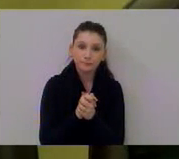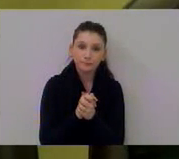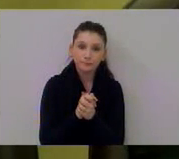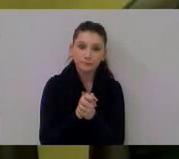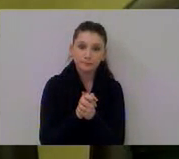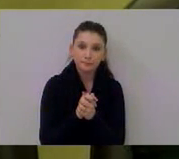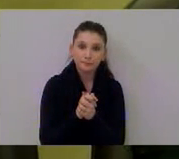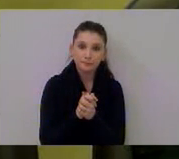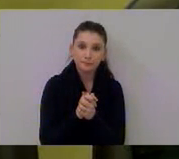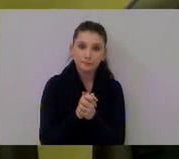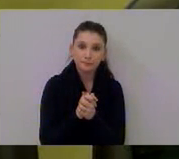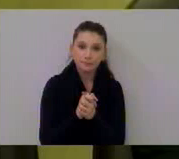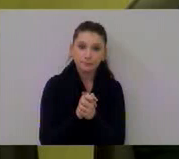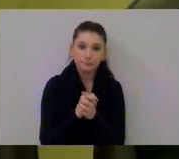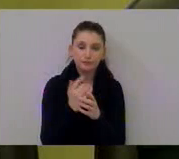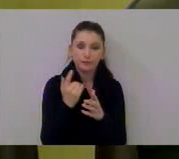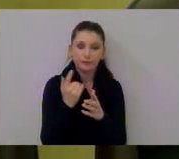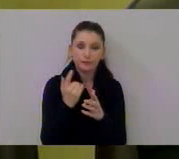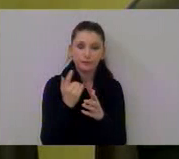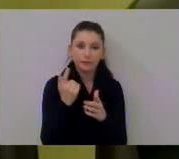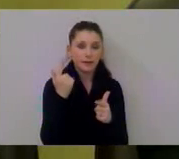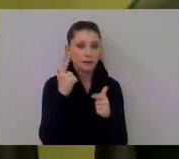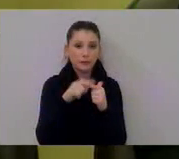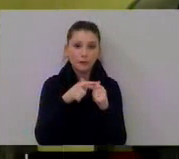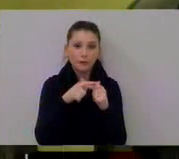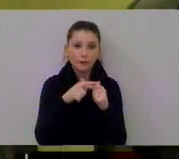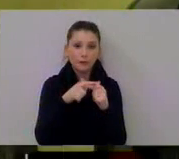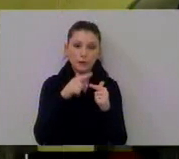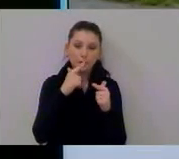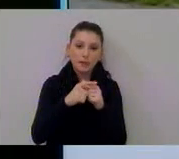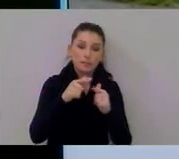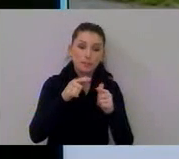dos terrenos baldios.